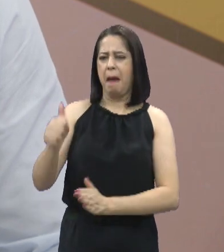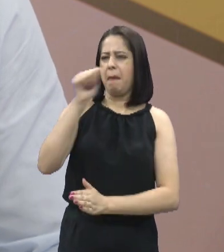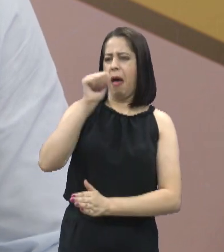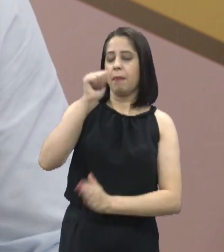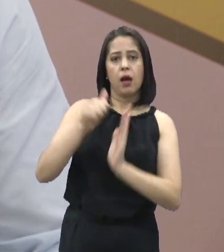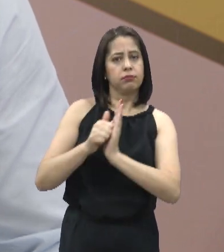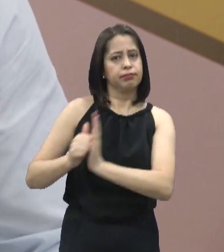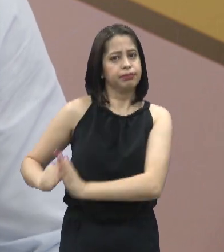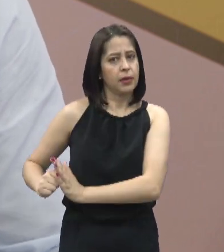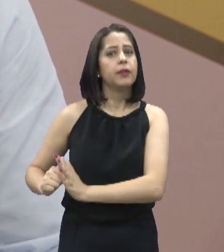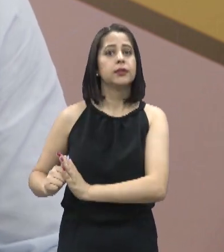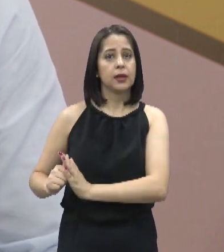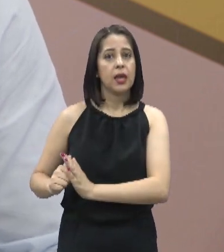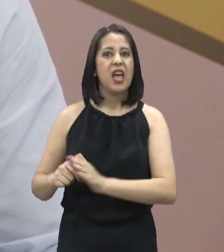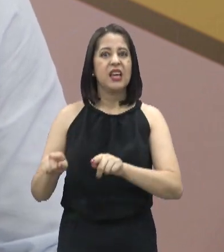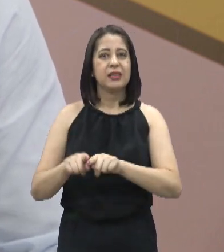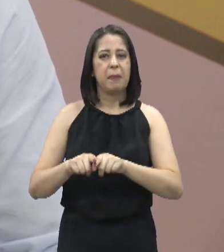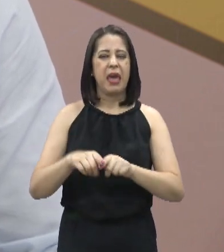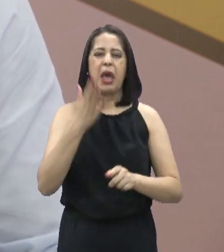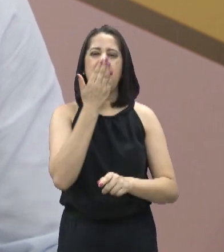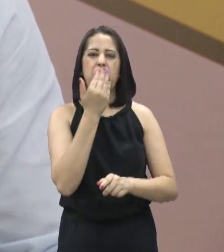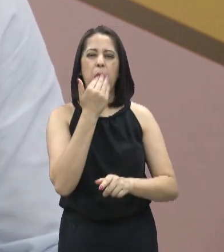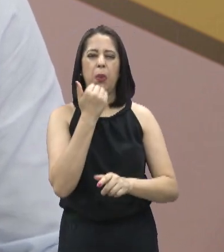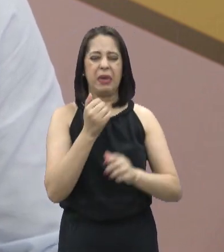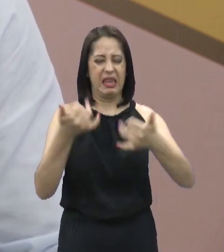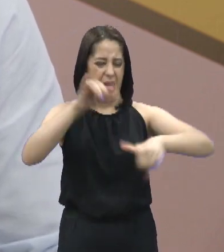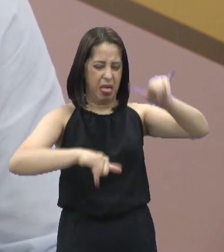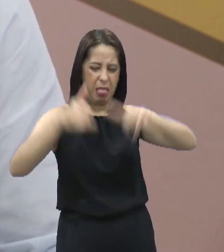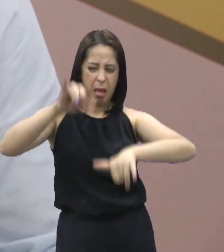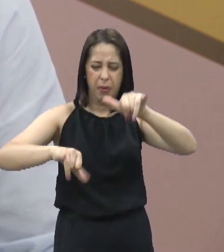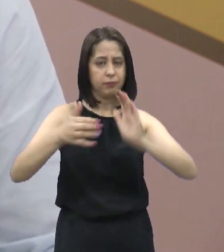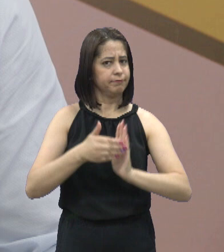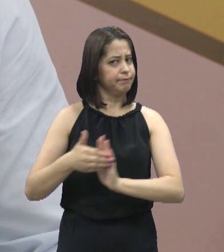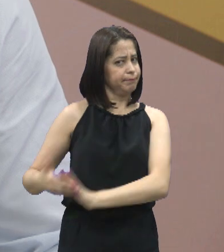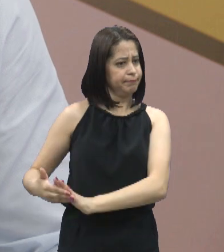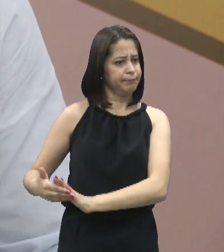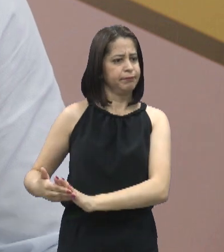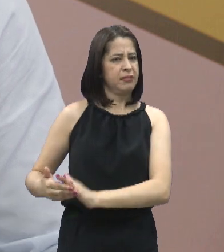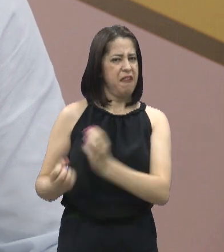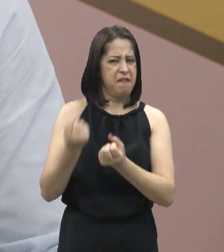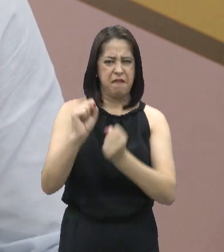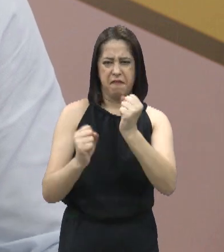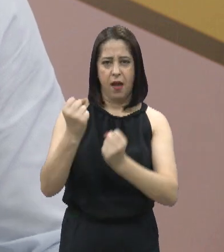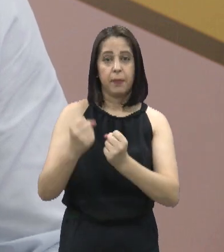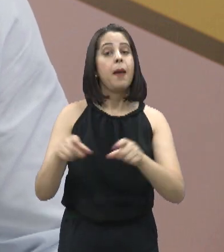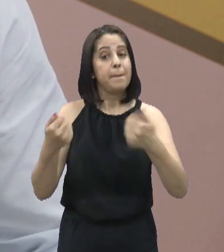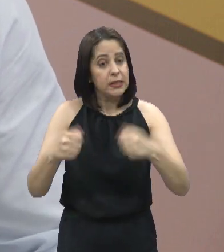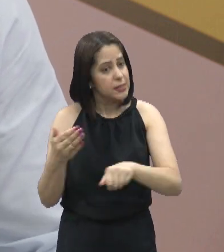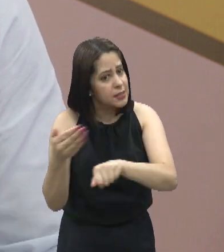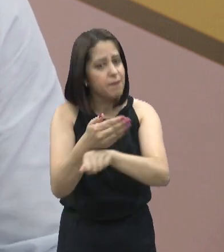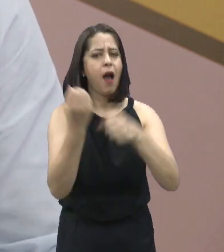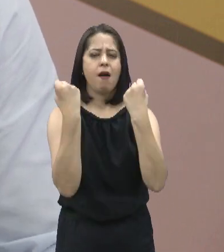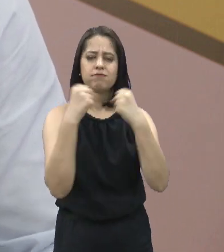natural possível, né? Evitar esses alimentos ultraprocessados, industrializados, façam atividade física, tenham uma